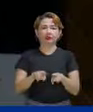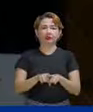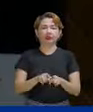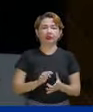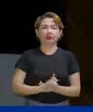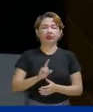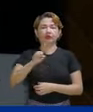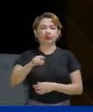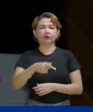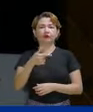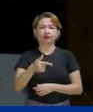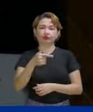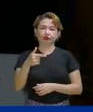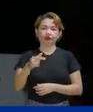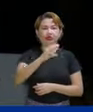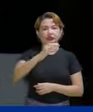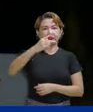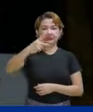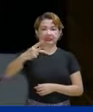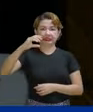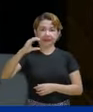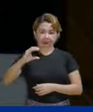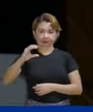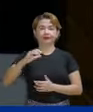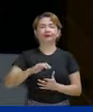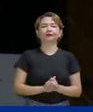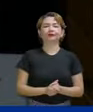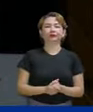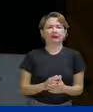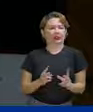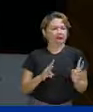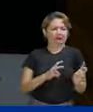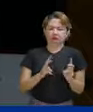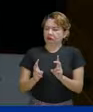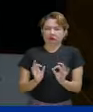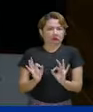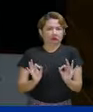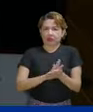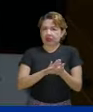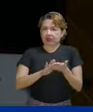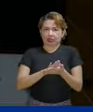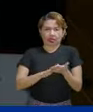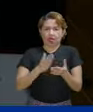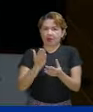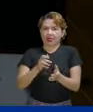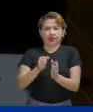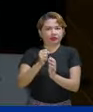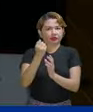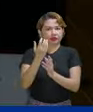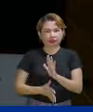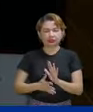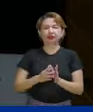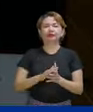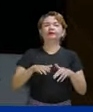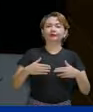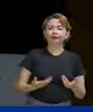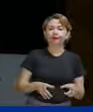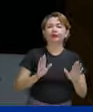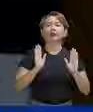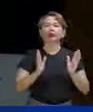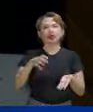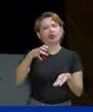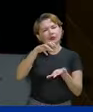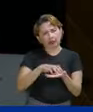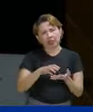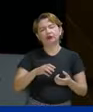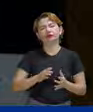do Processo Civil, Código de Processo Civil, o que não se verifica no caso. Sustentou que os aclaratórios buscam rediscutir o